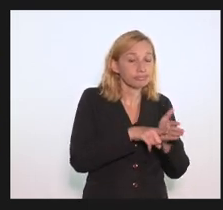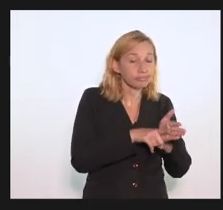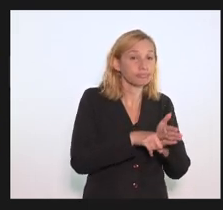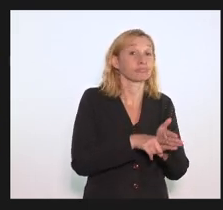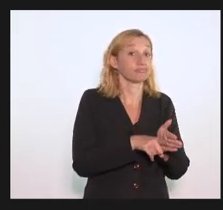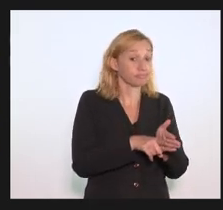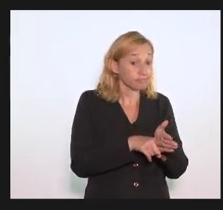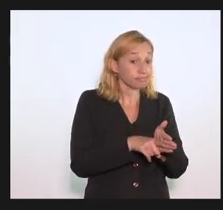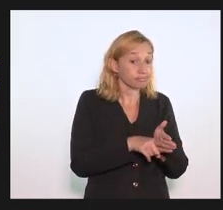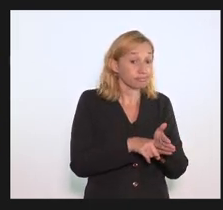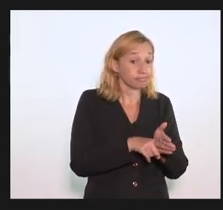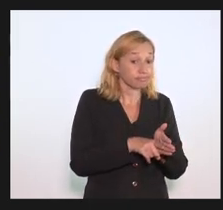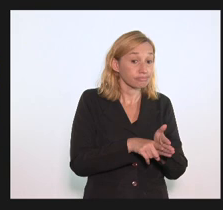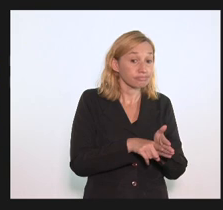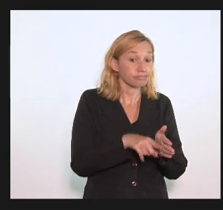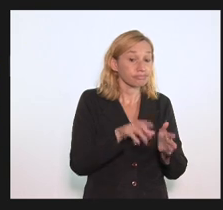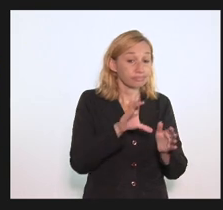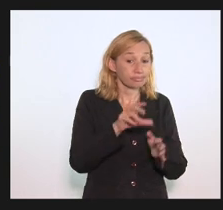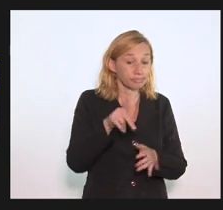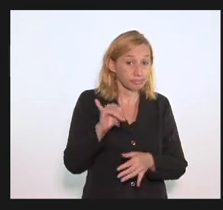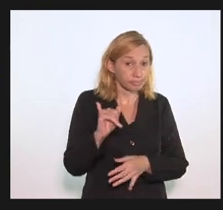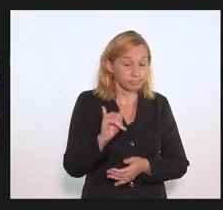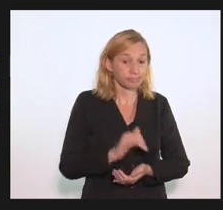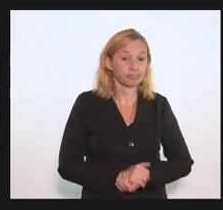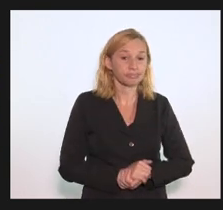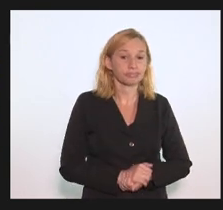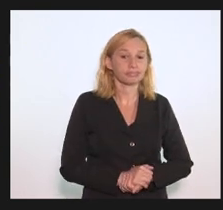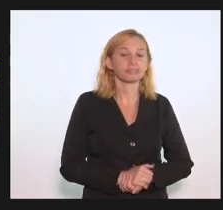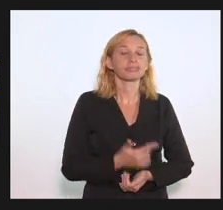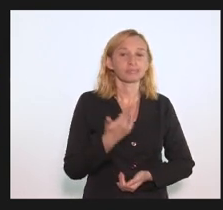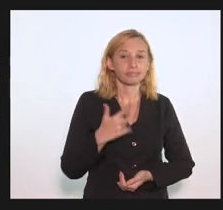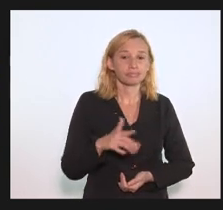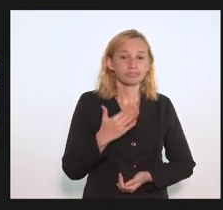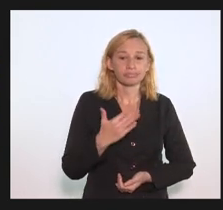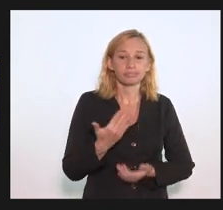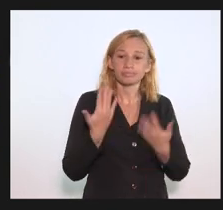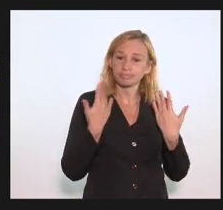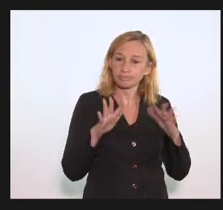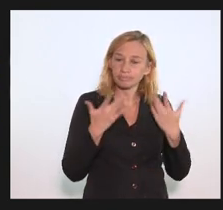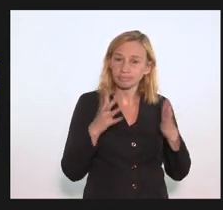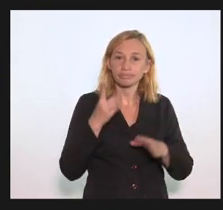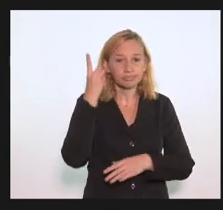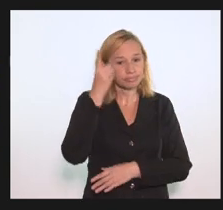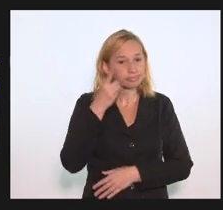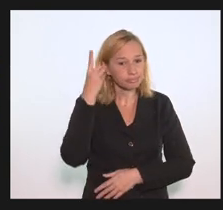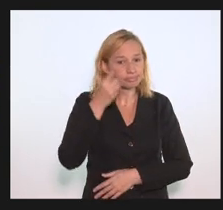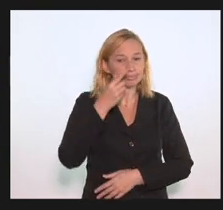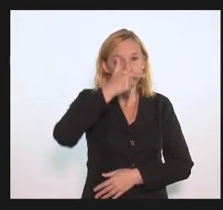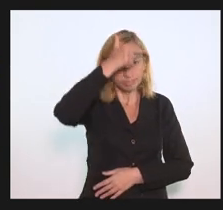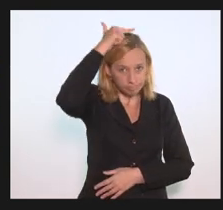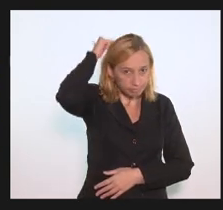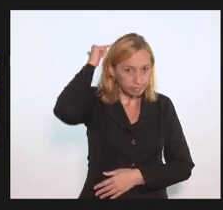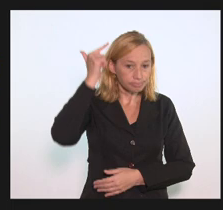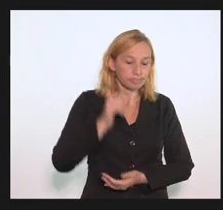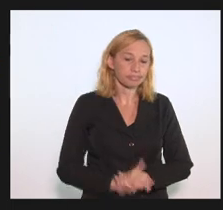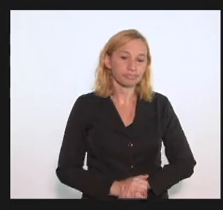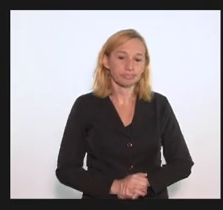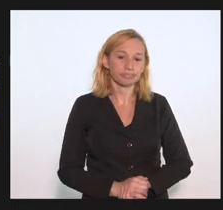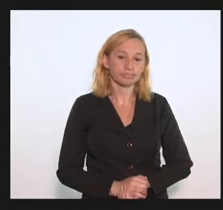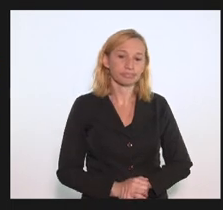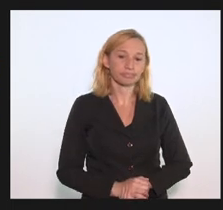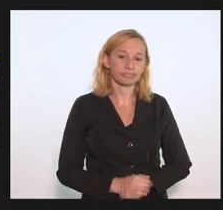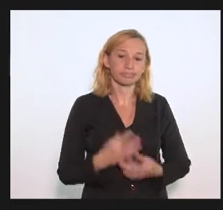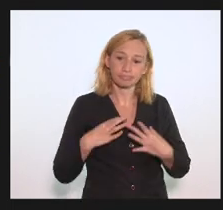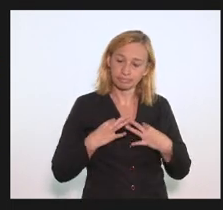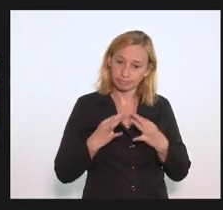investigações através aqui dessa CPI. Então, mais uma vez, parabenizar o deputado Luiz Paulo e me